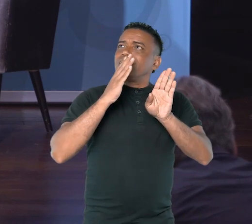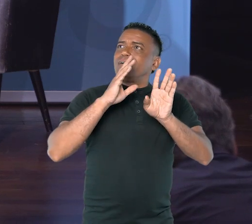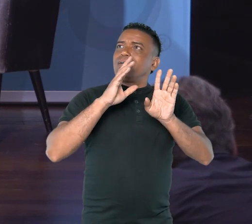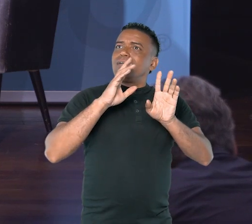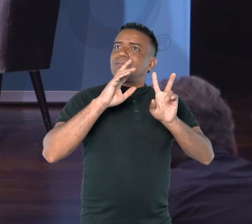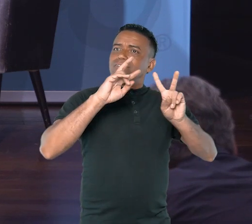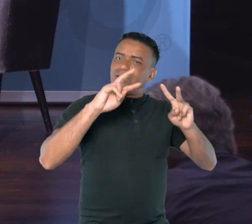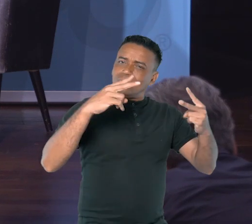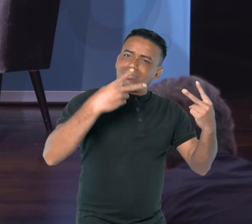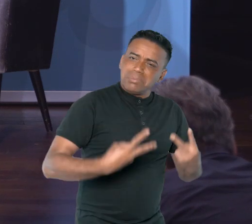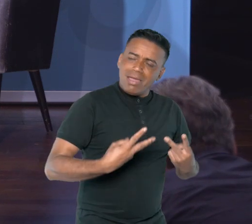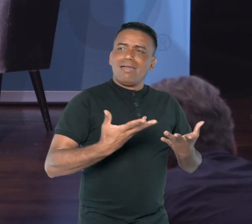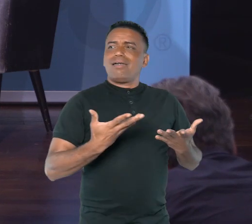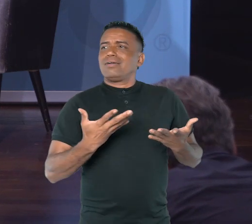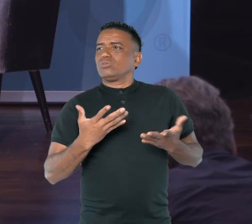É um lugar de